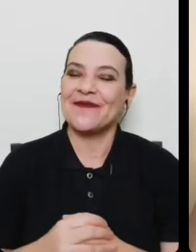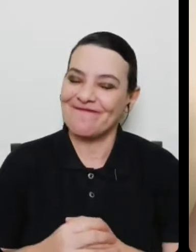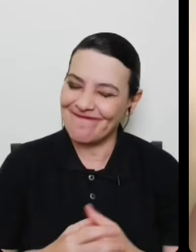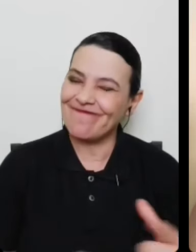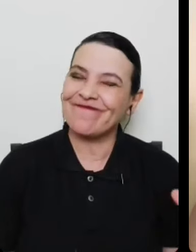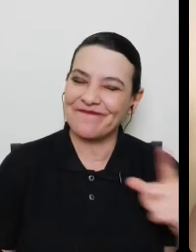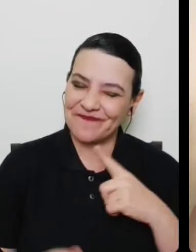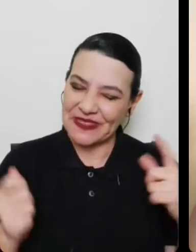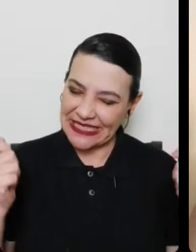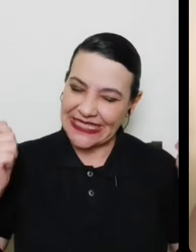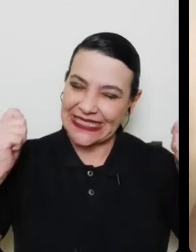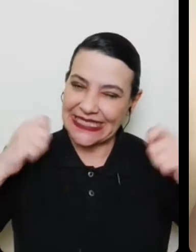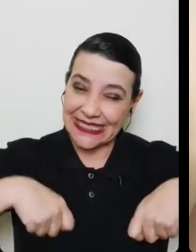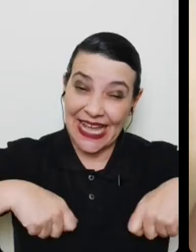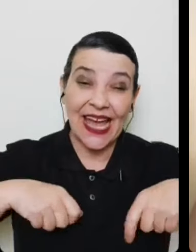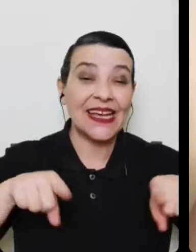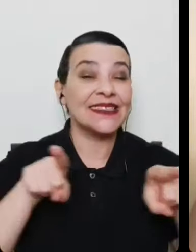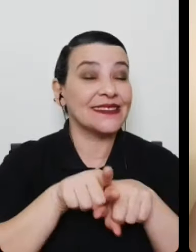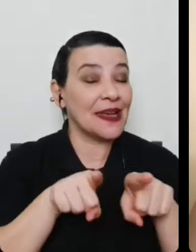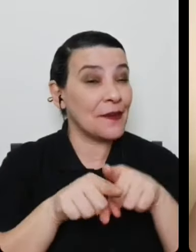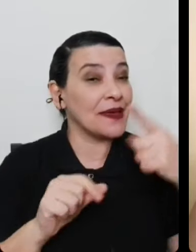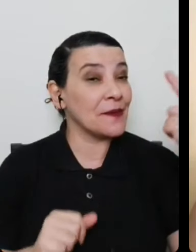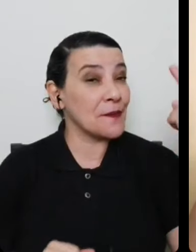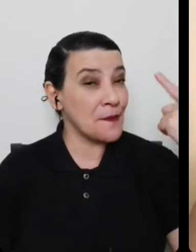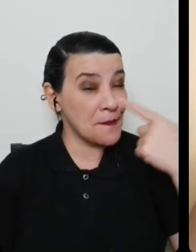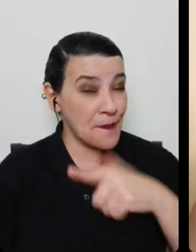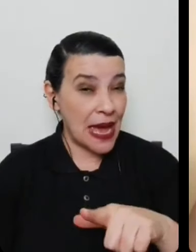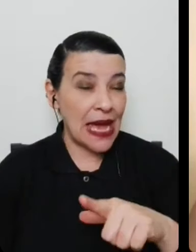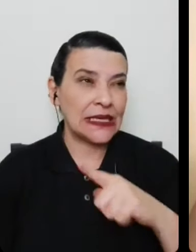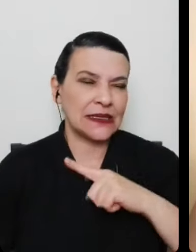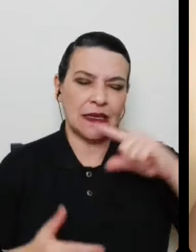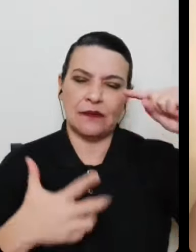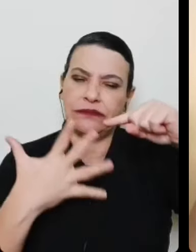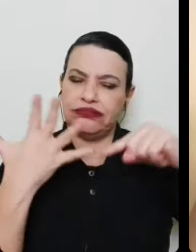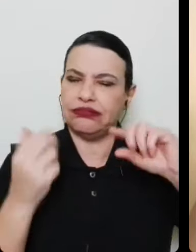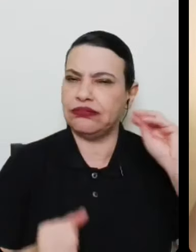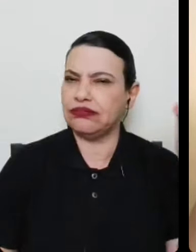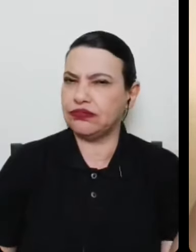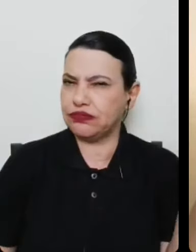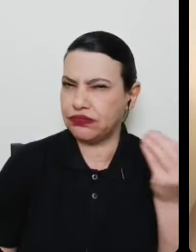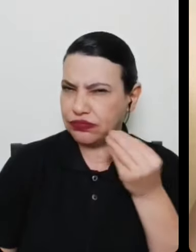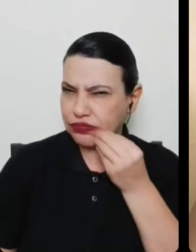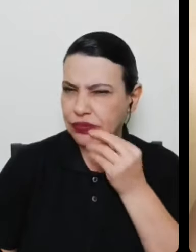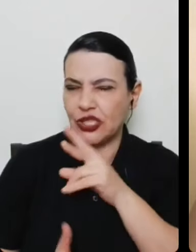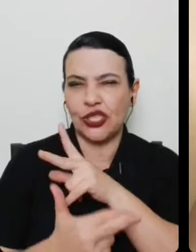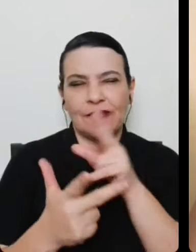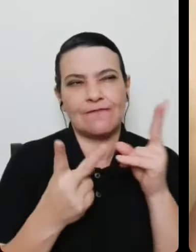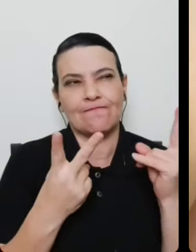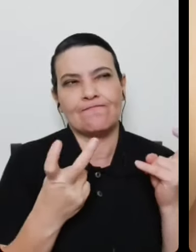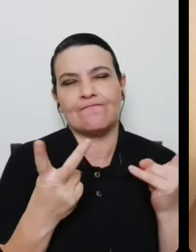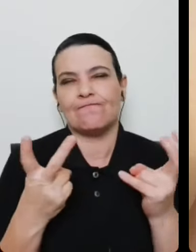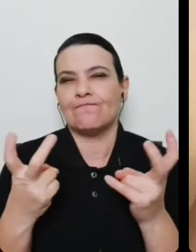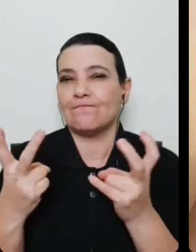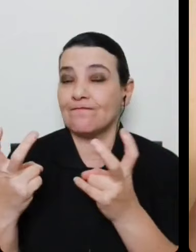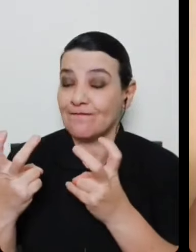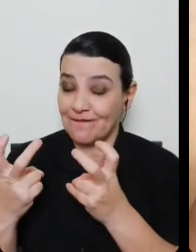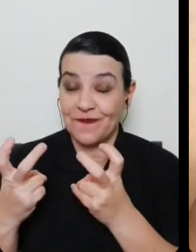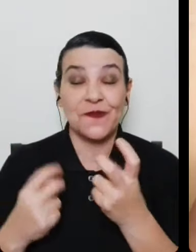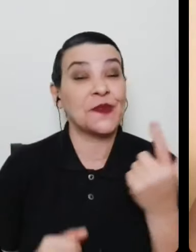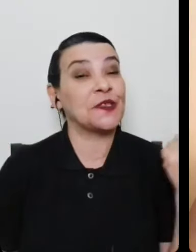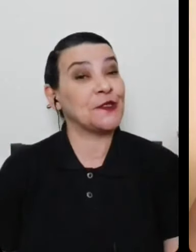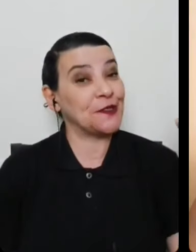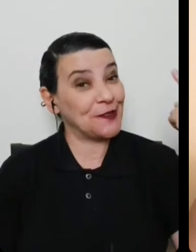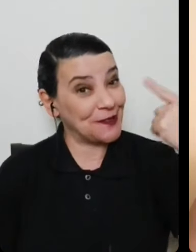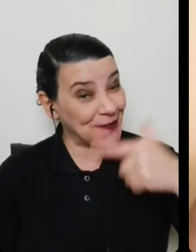essa possibilidade, e para além disso, existem possibilidades multissensoriais, que aí. Mais uma vez, aí